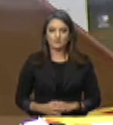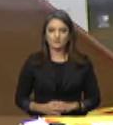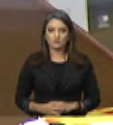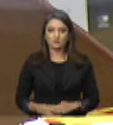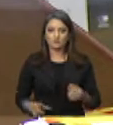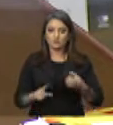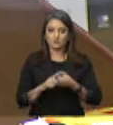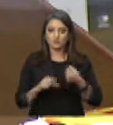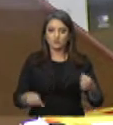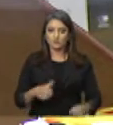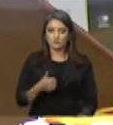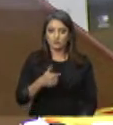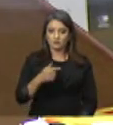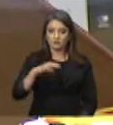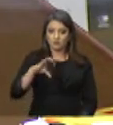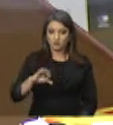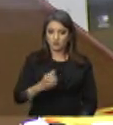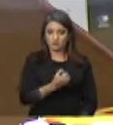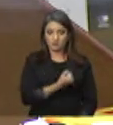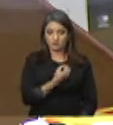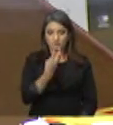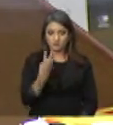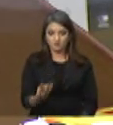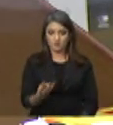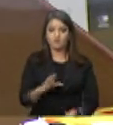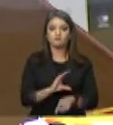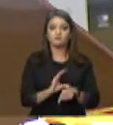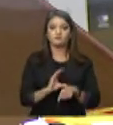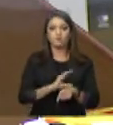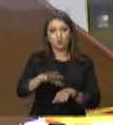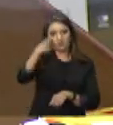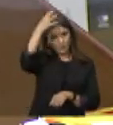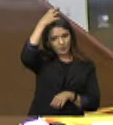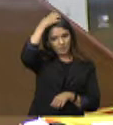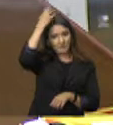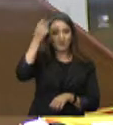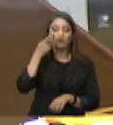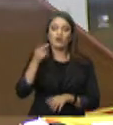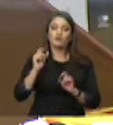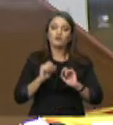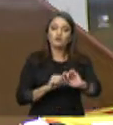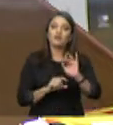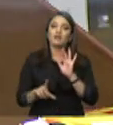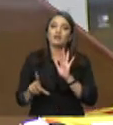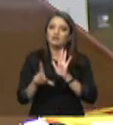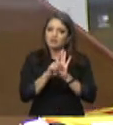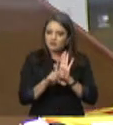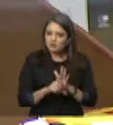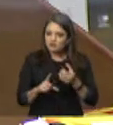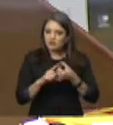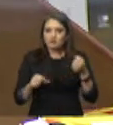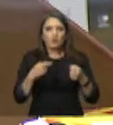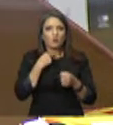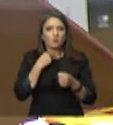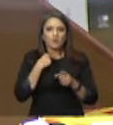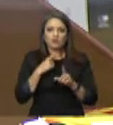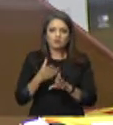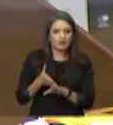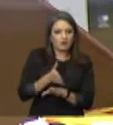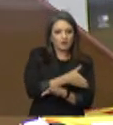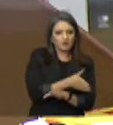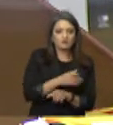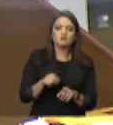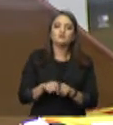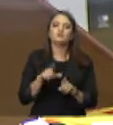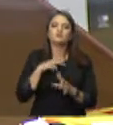e o artigo 179 número três da constituição do império determinava que as disposições legais não teria efeito retroativo acrescentando o